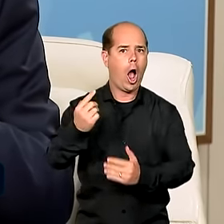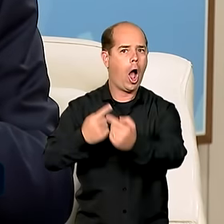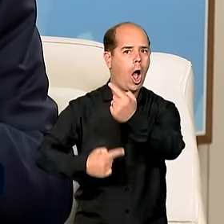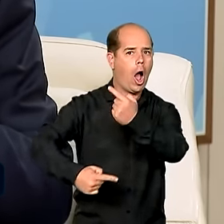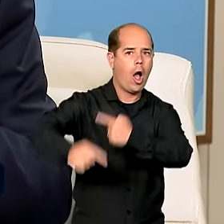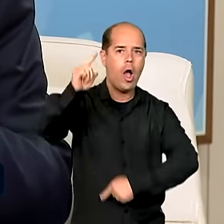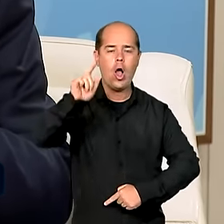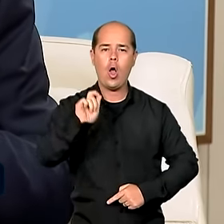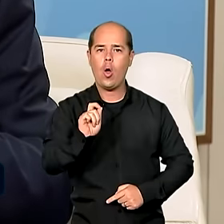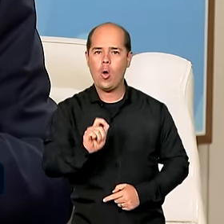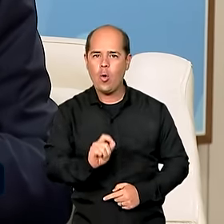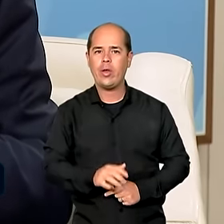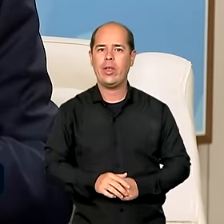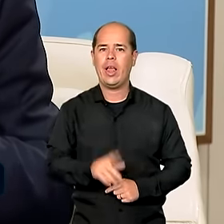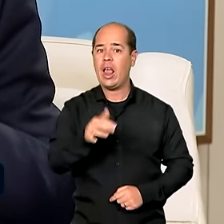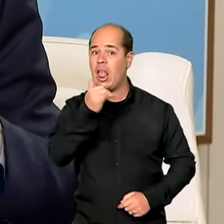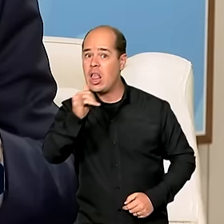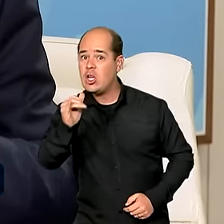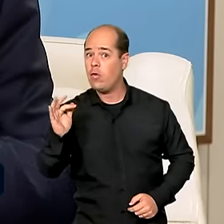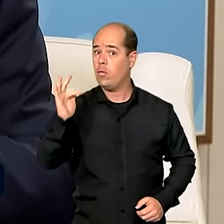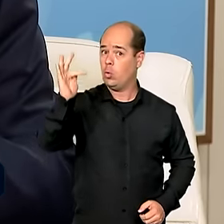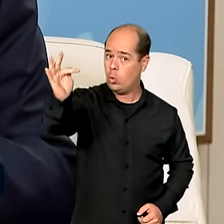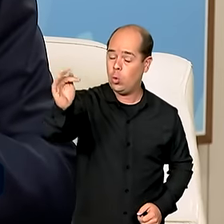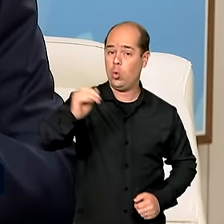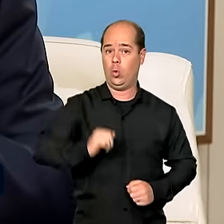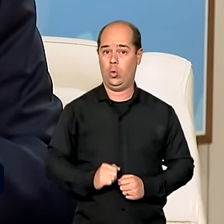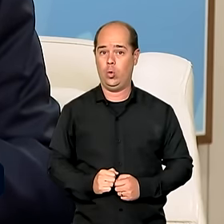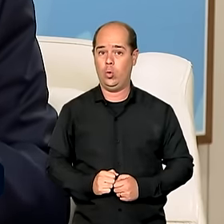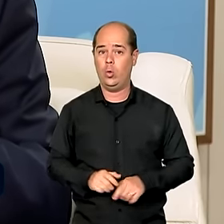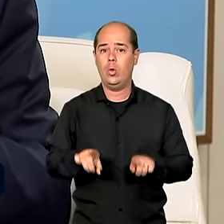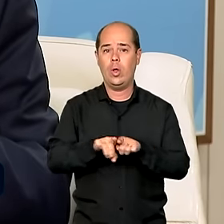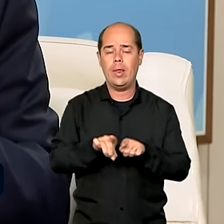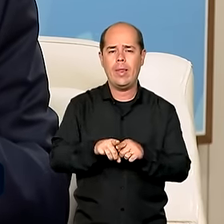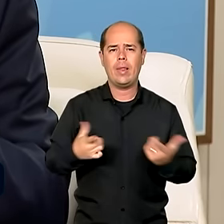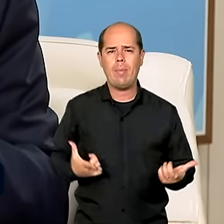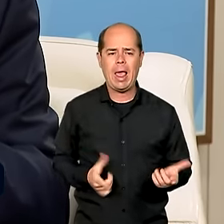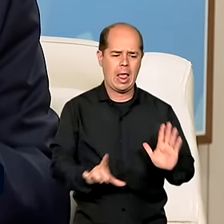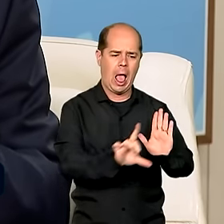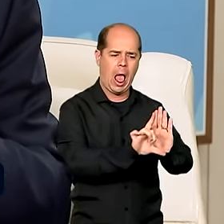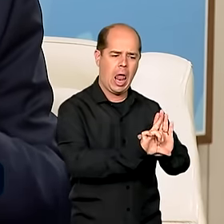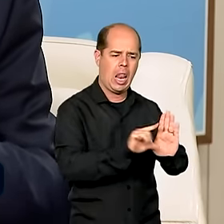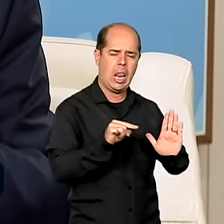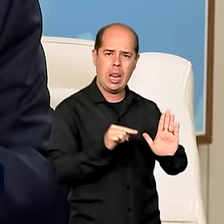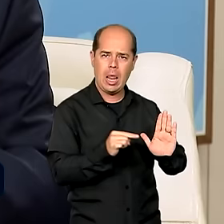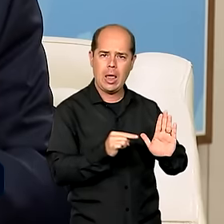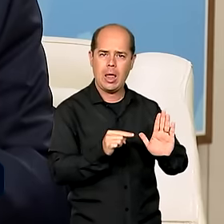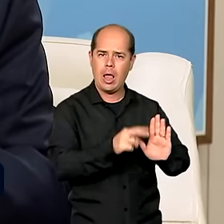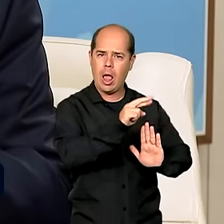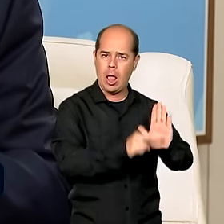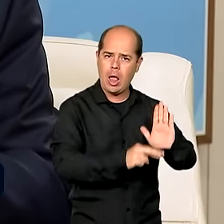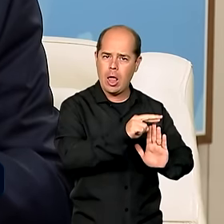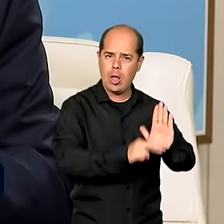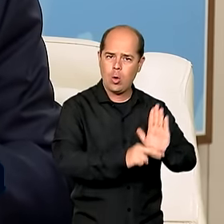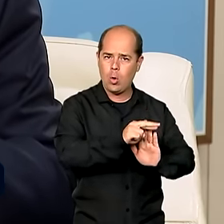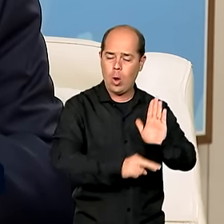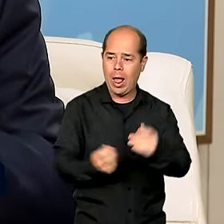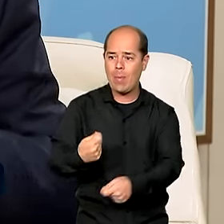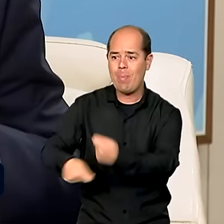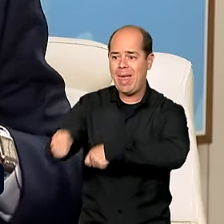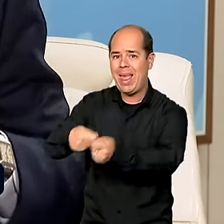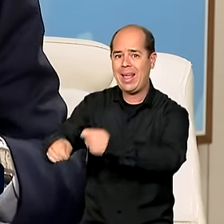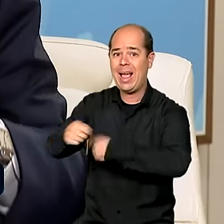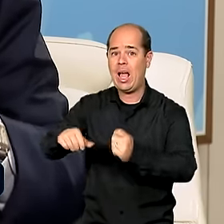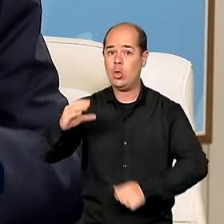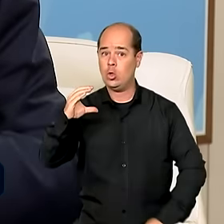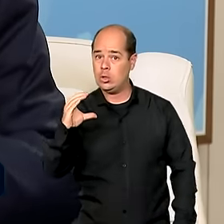Futuro aprovação da Lei de mercado regulado de carbono e hidrogênio Verde